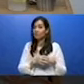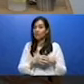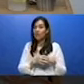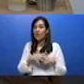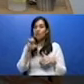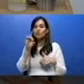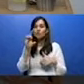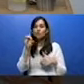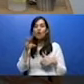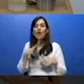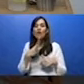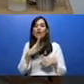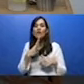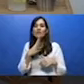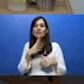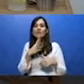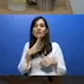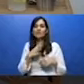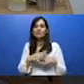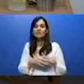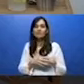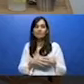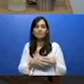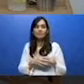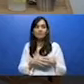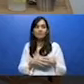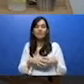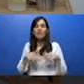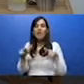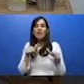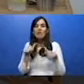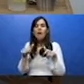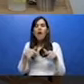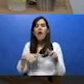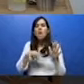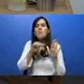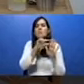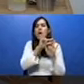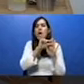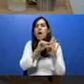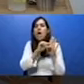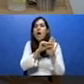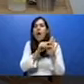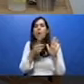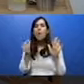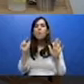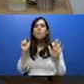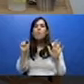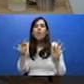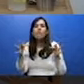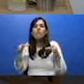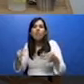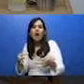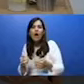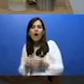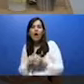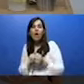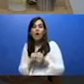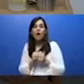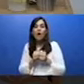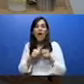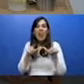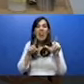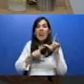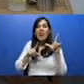só para conhecimento, tá? Eu vou trabalhar algumas coisas sobre parágrafo, ponto final, letra maiúscula, mas